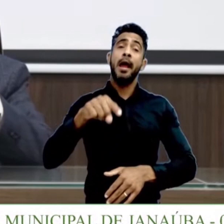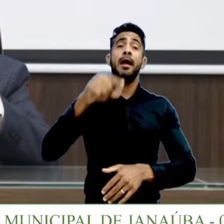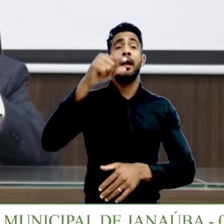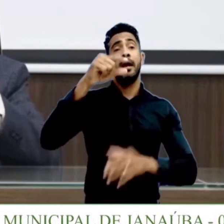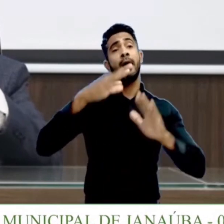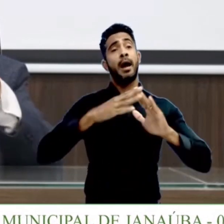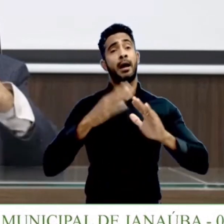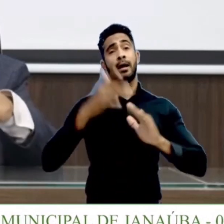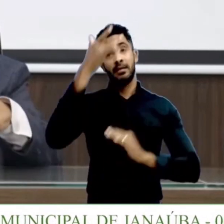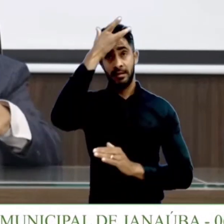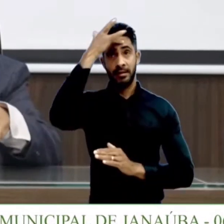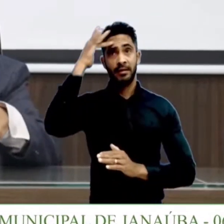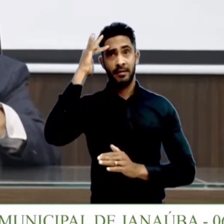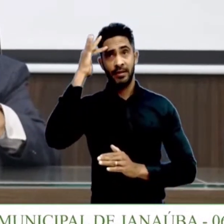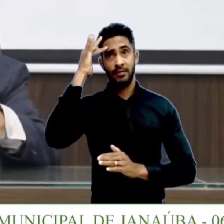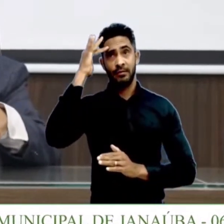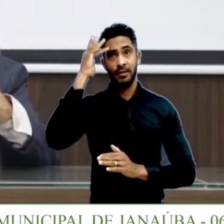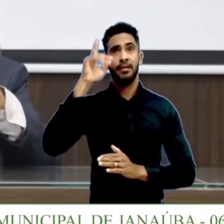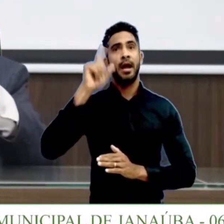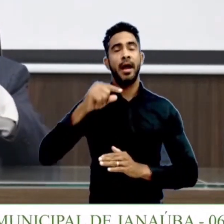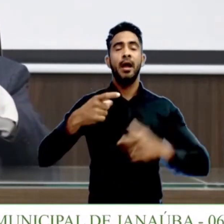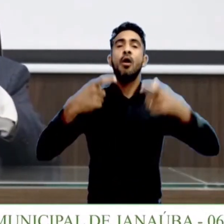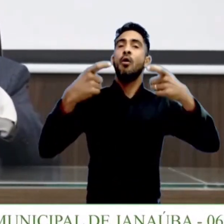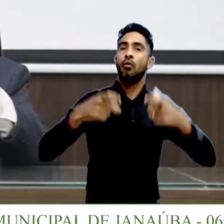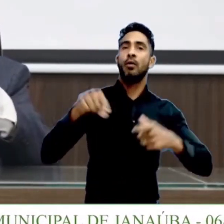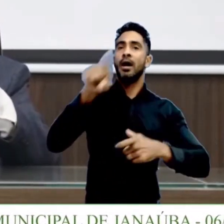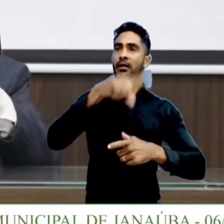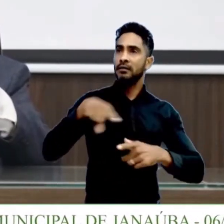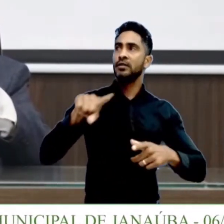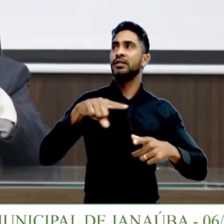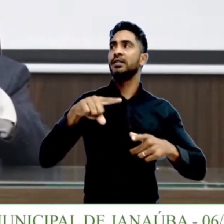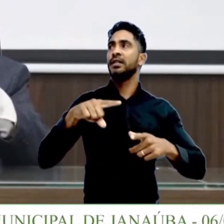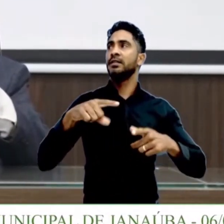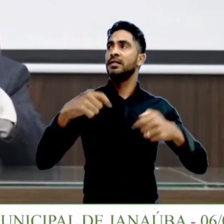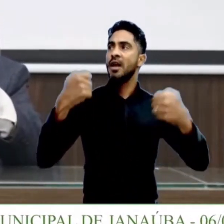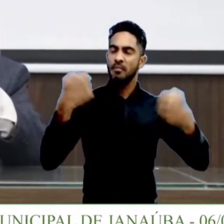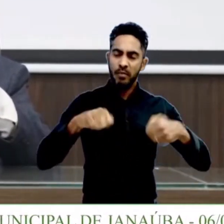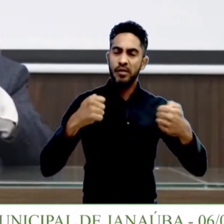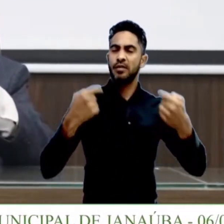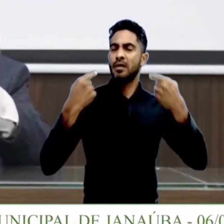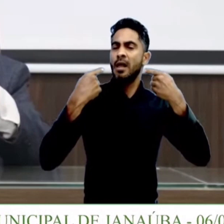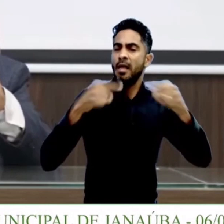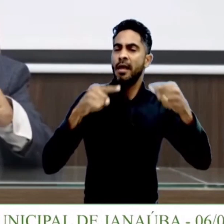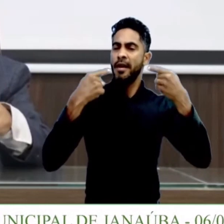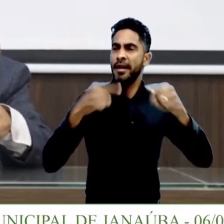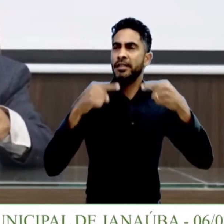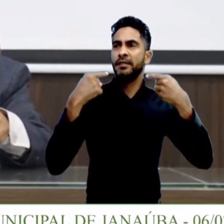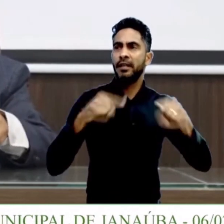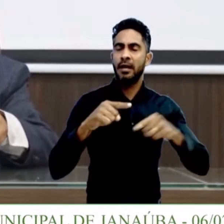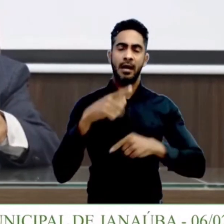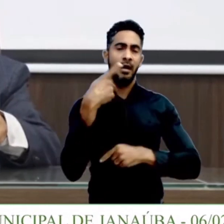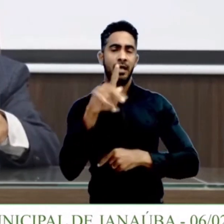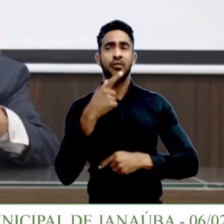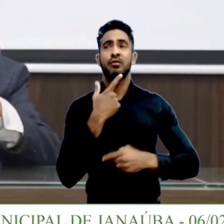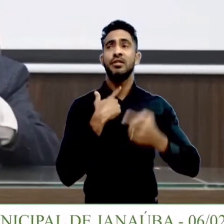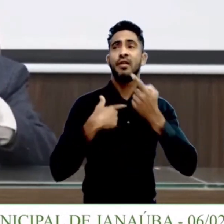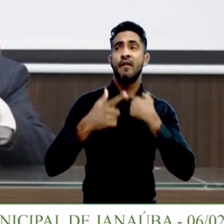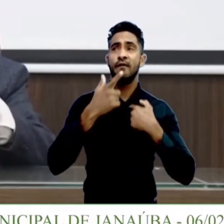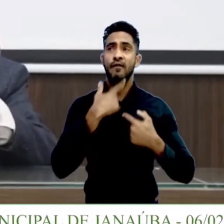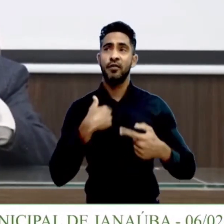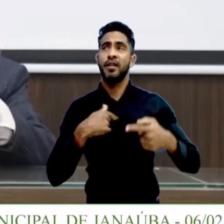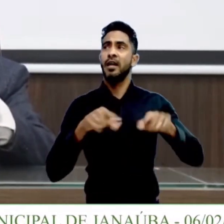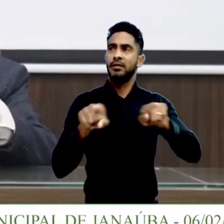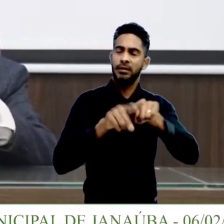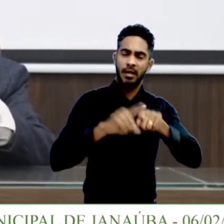é o lugar onde vocês realmente devem reivindicar os seus interesses, fazer